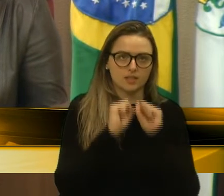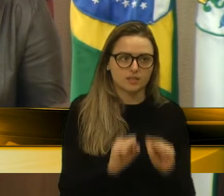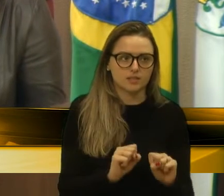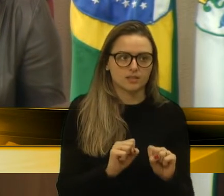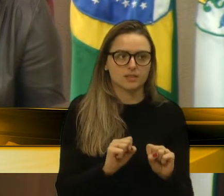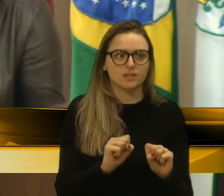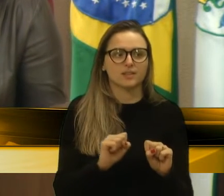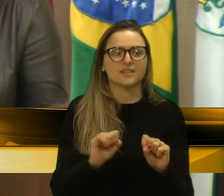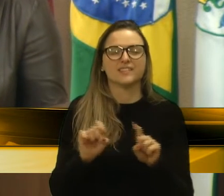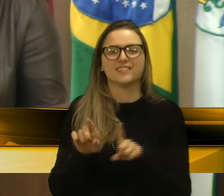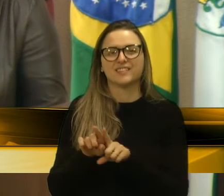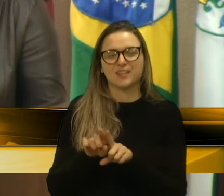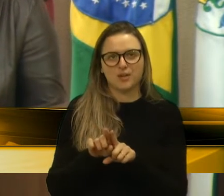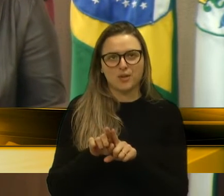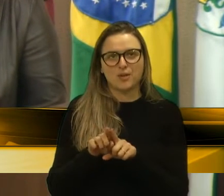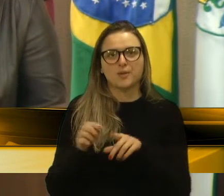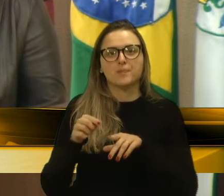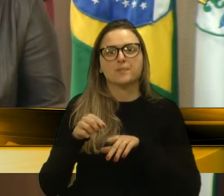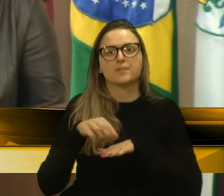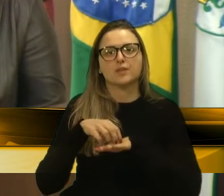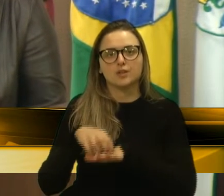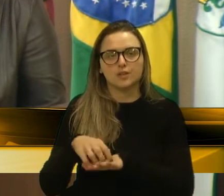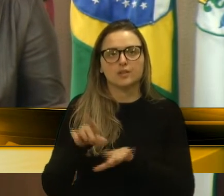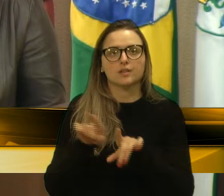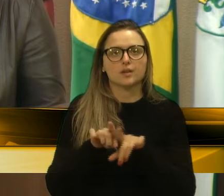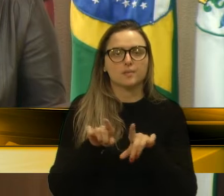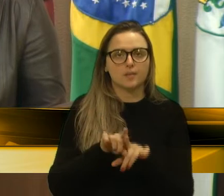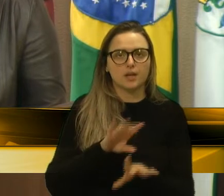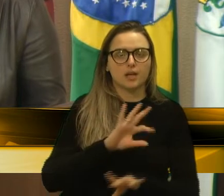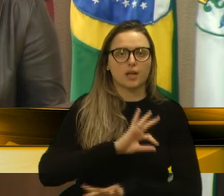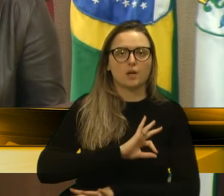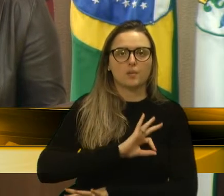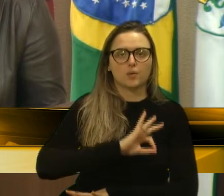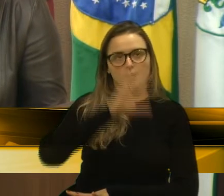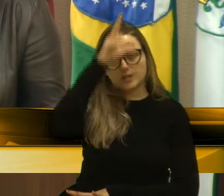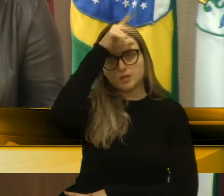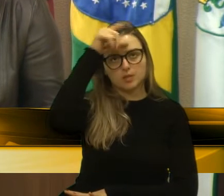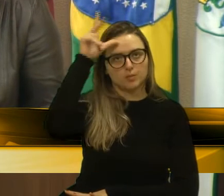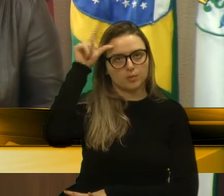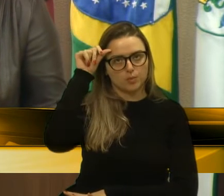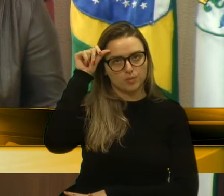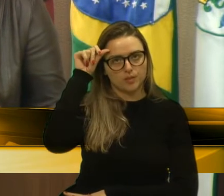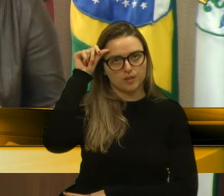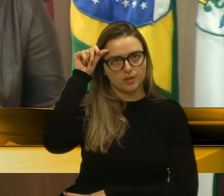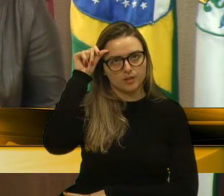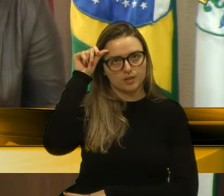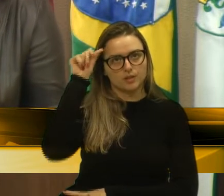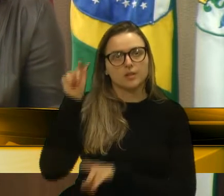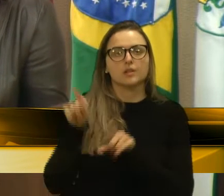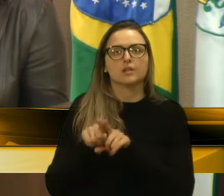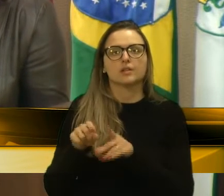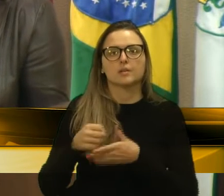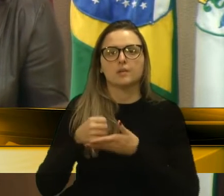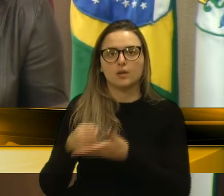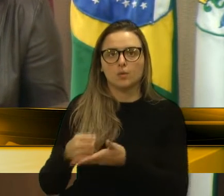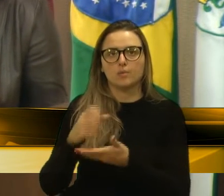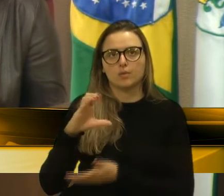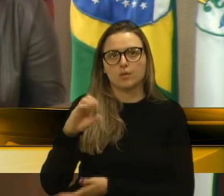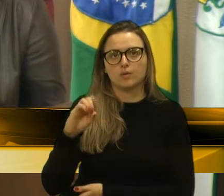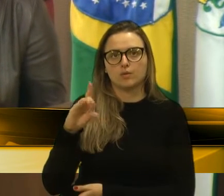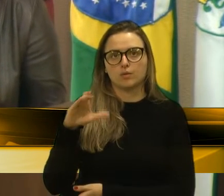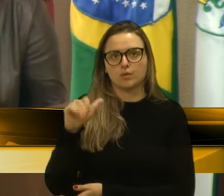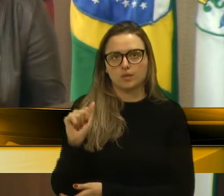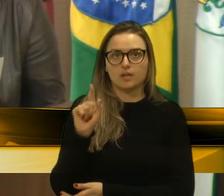de Trânsito, Ronda Móvel da Guarda Municipal e o apoio da Codeca. Então, é isso